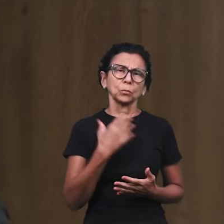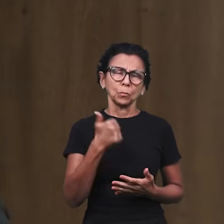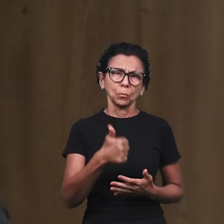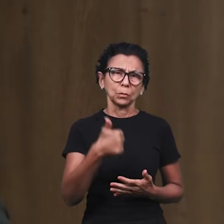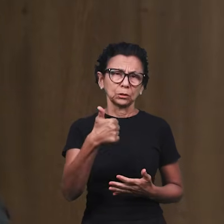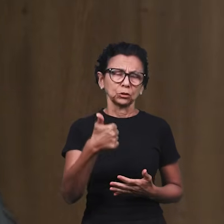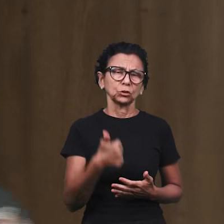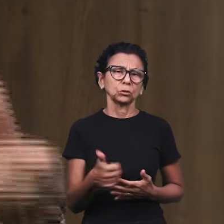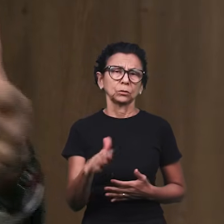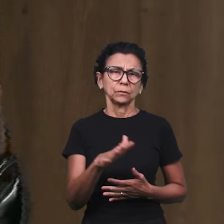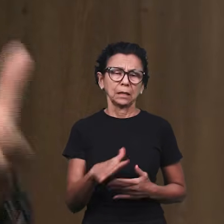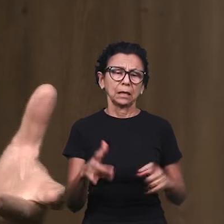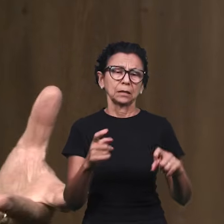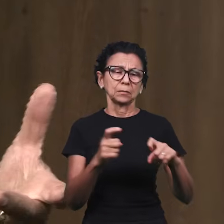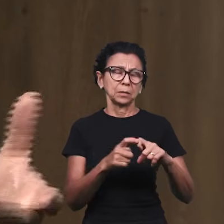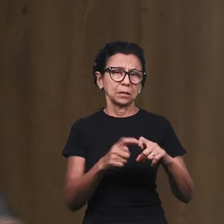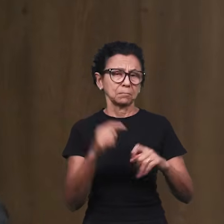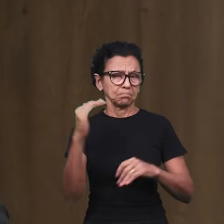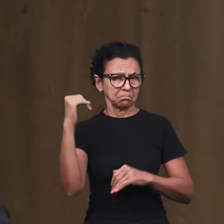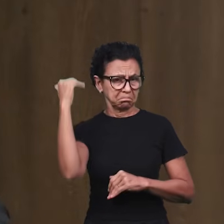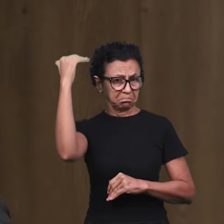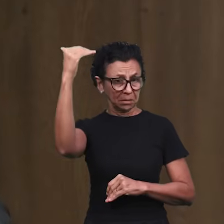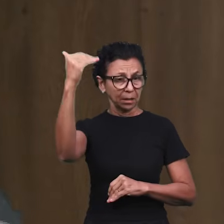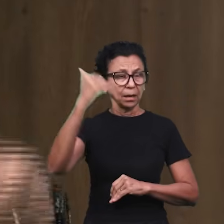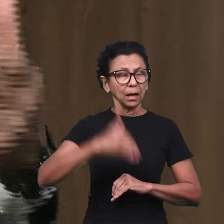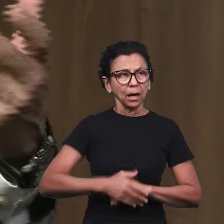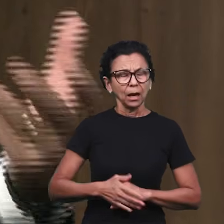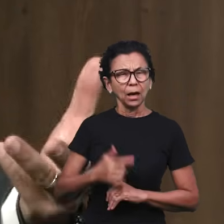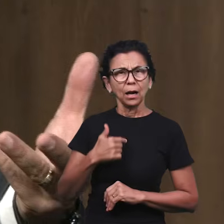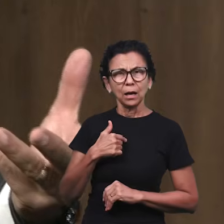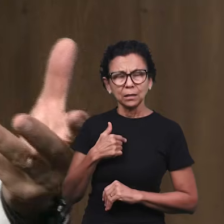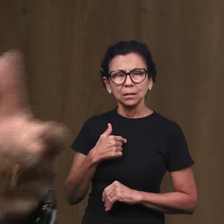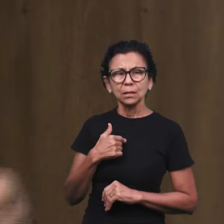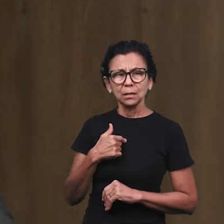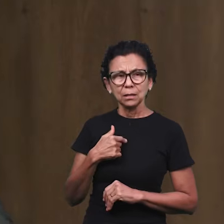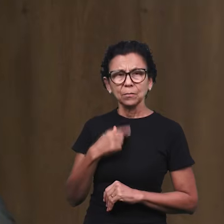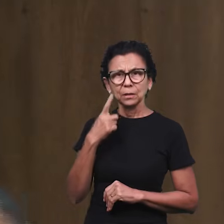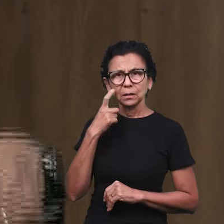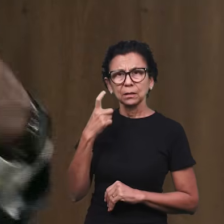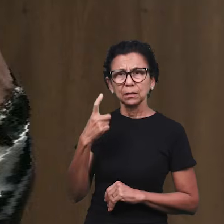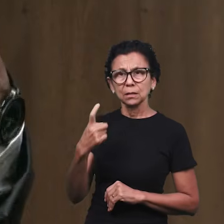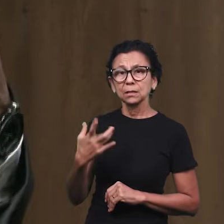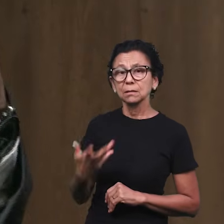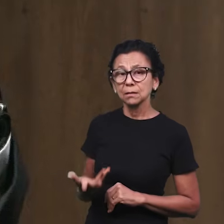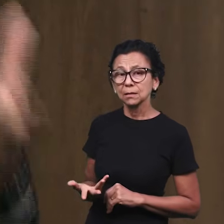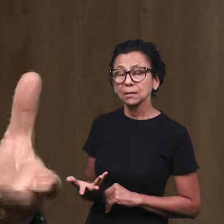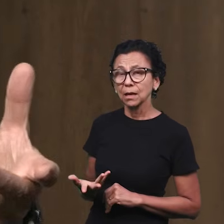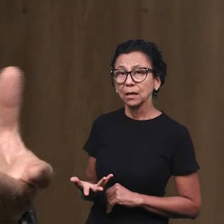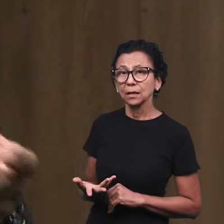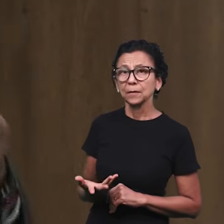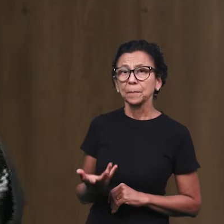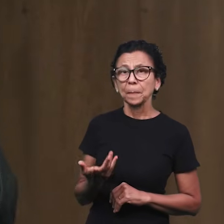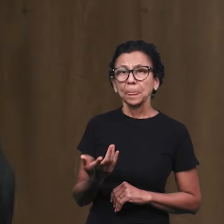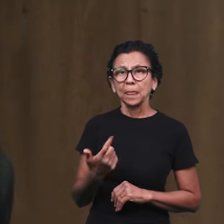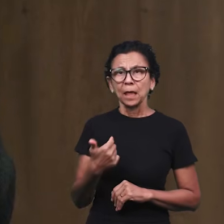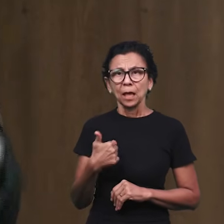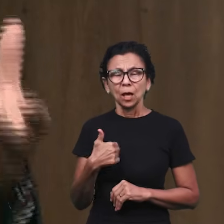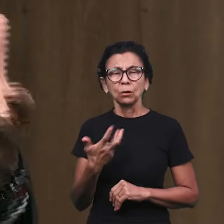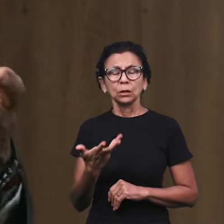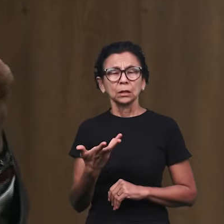época e isso me chamou bastante a atenção e eu queria fazer algo realmente relevante